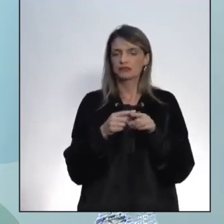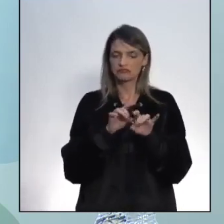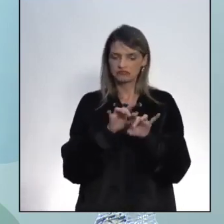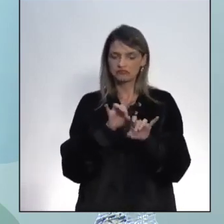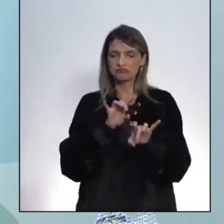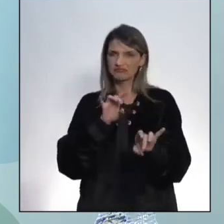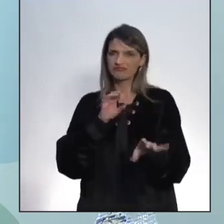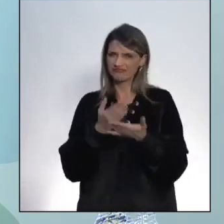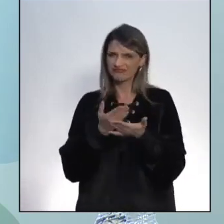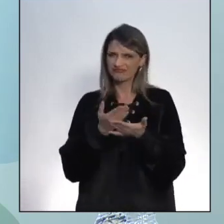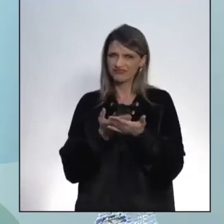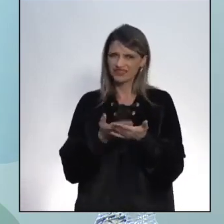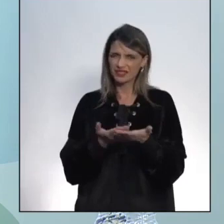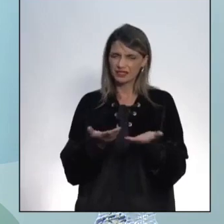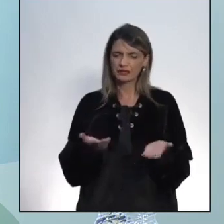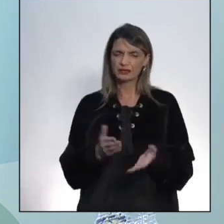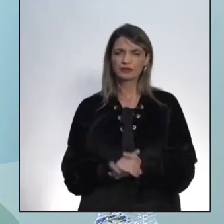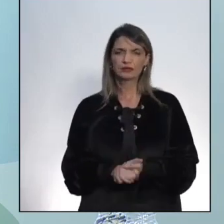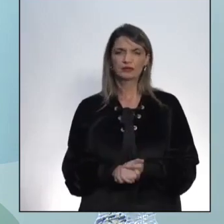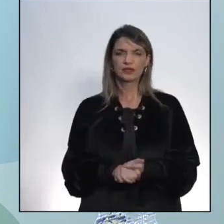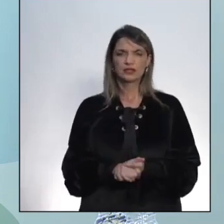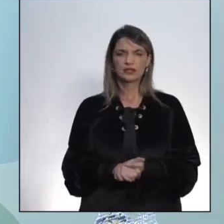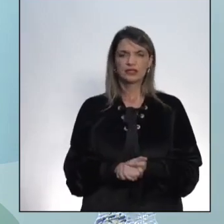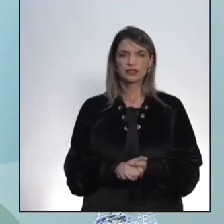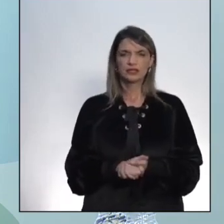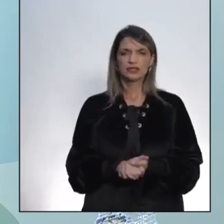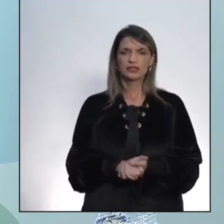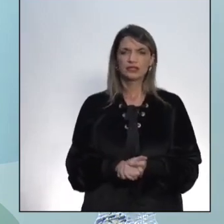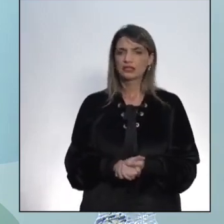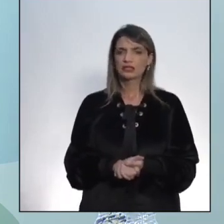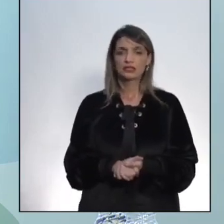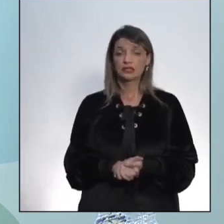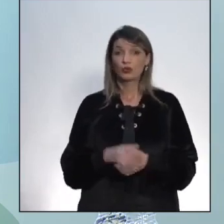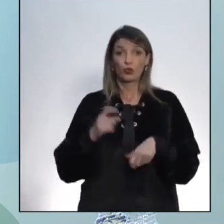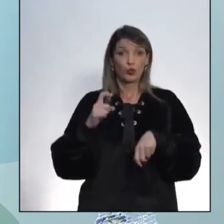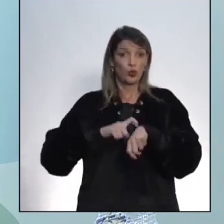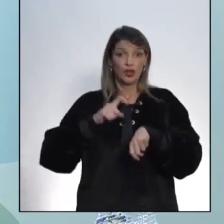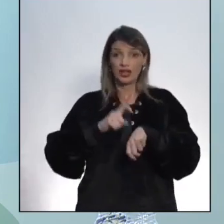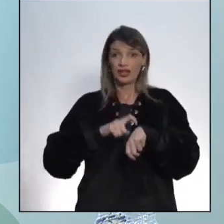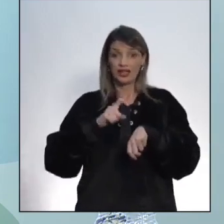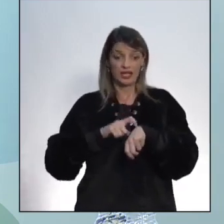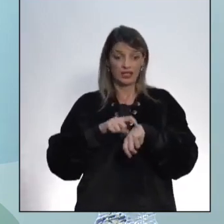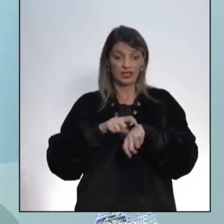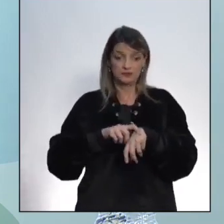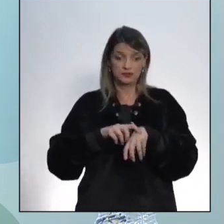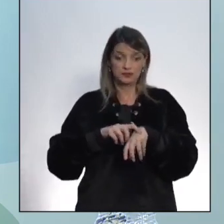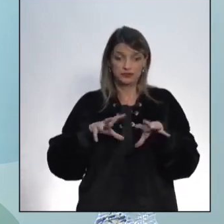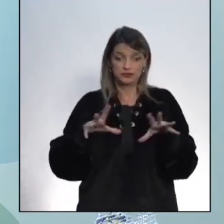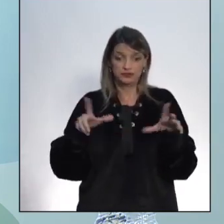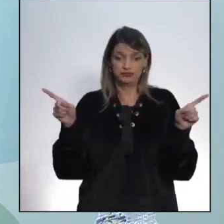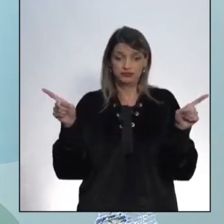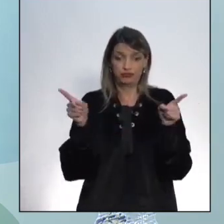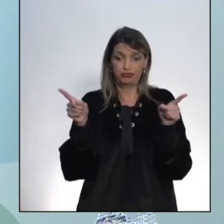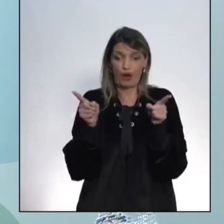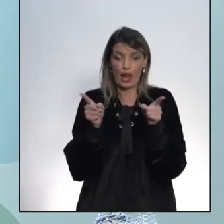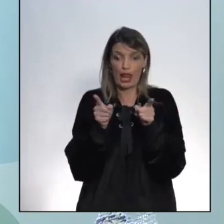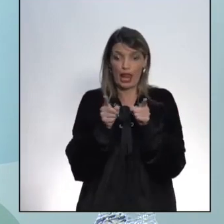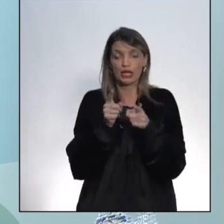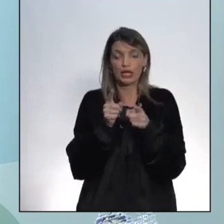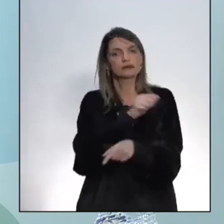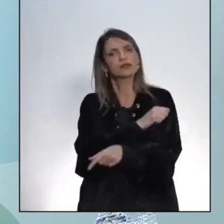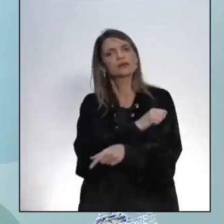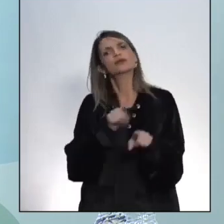remota, nesse modelo está absorvendo completamente o nosso tempo e dos alunos. Então, realmente priorizar